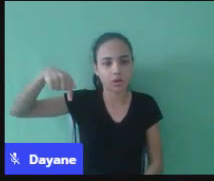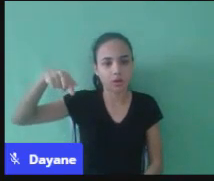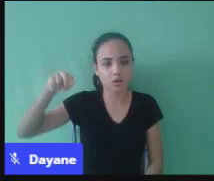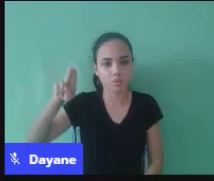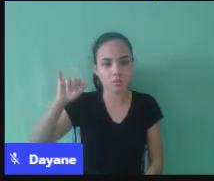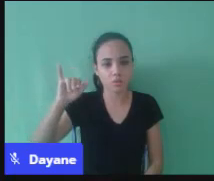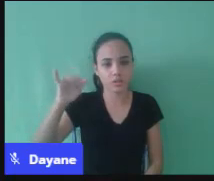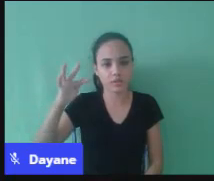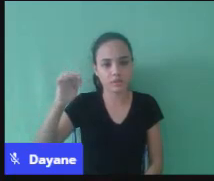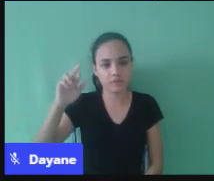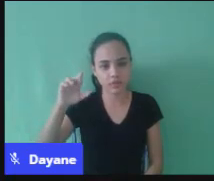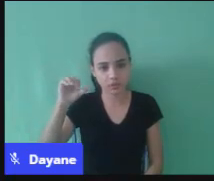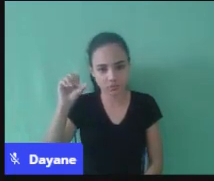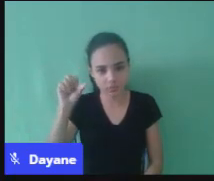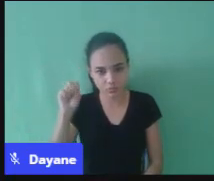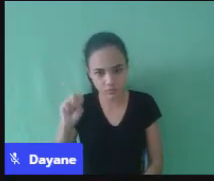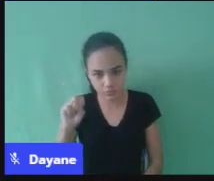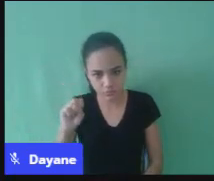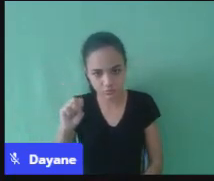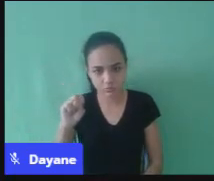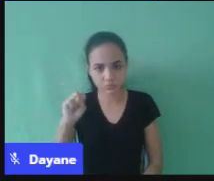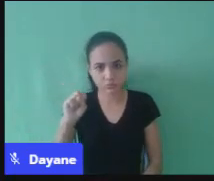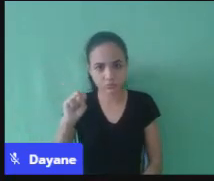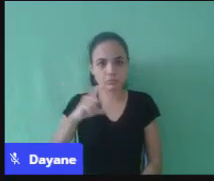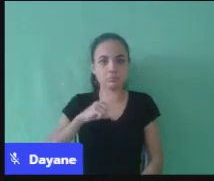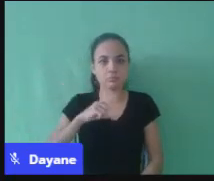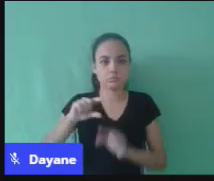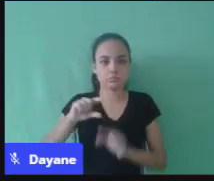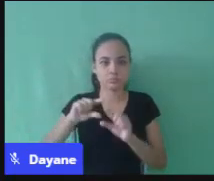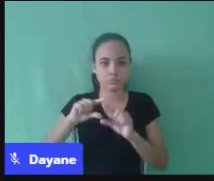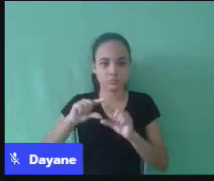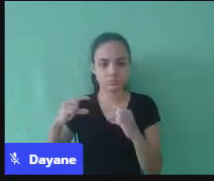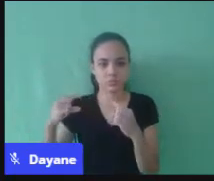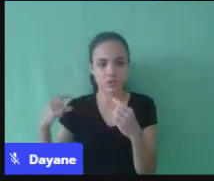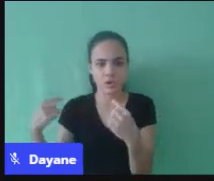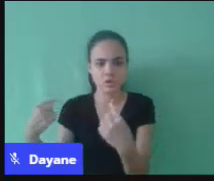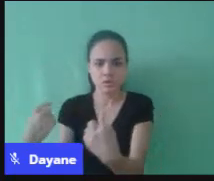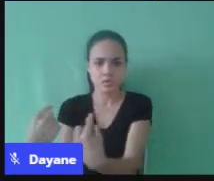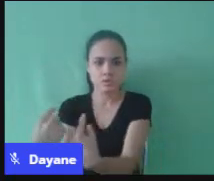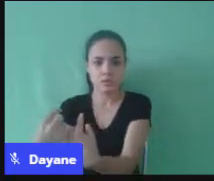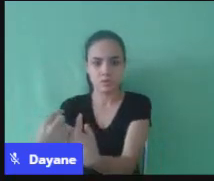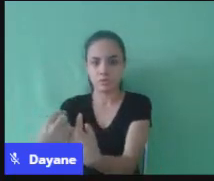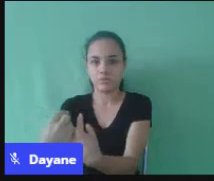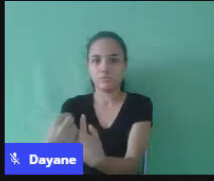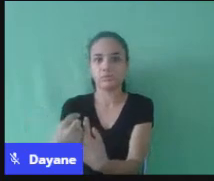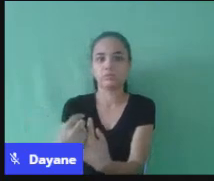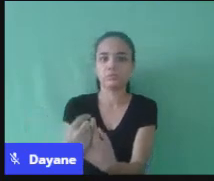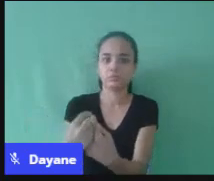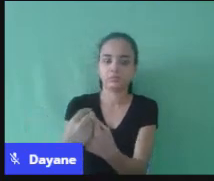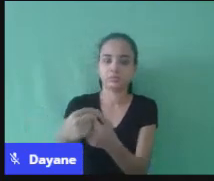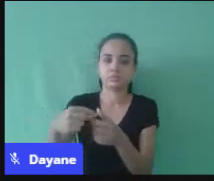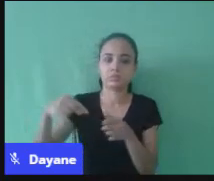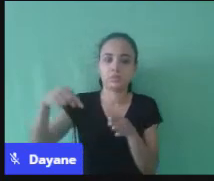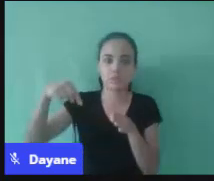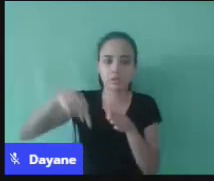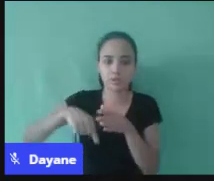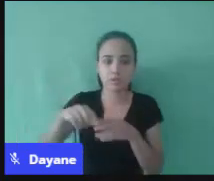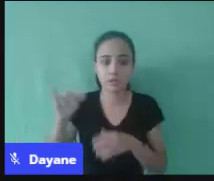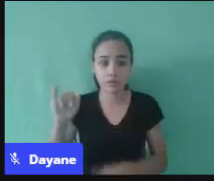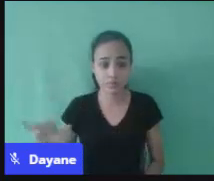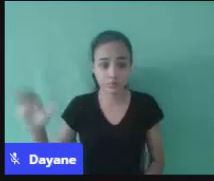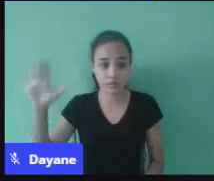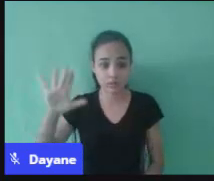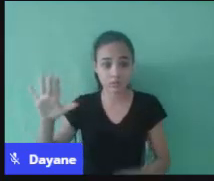maiores, então nós temos aí o Guarani que passa em Campo Grande. Então, nós somos muito bem servidos de